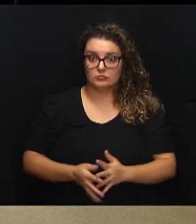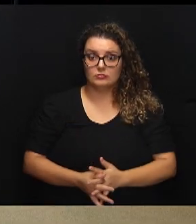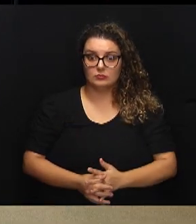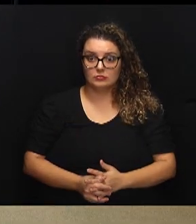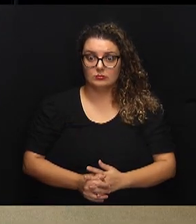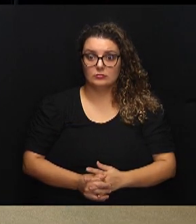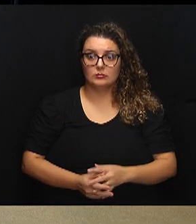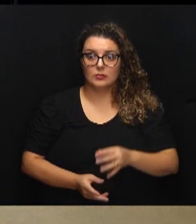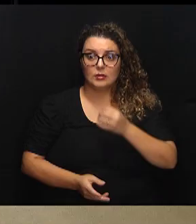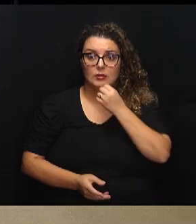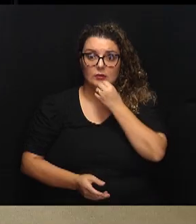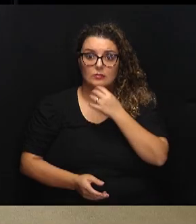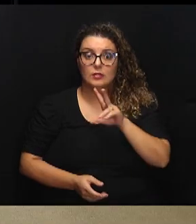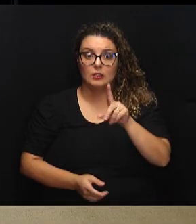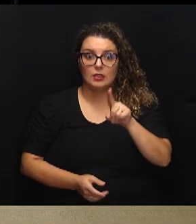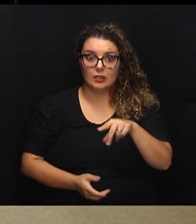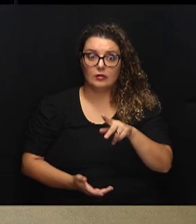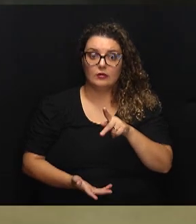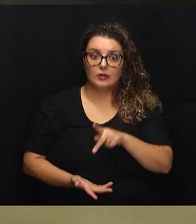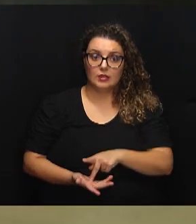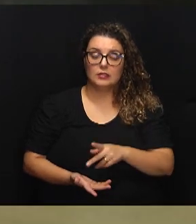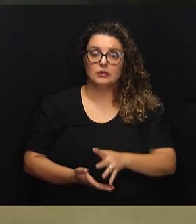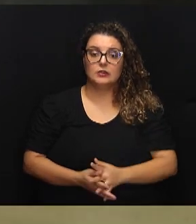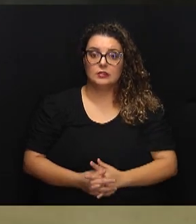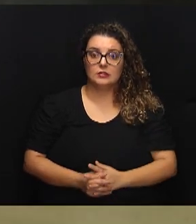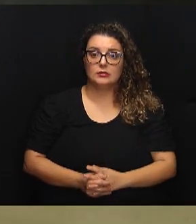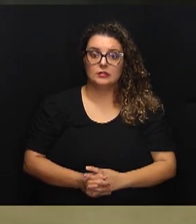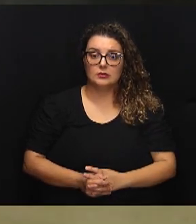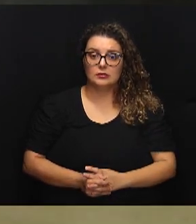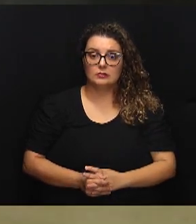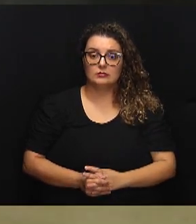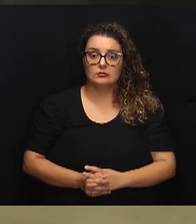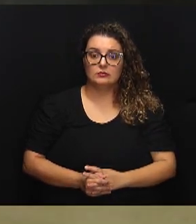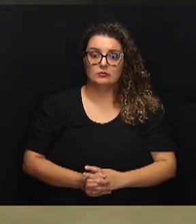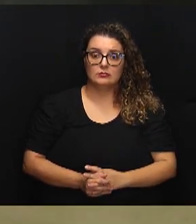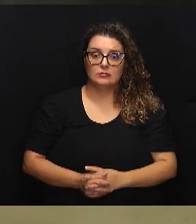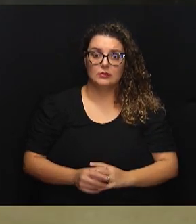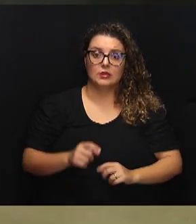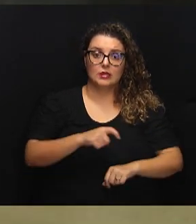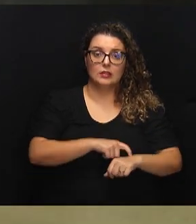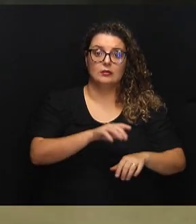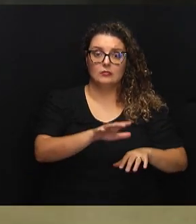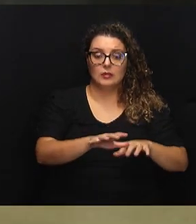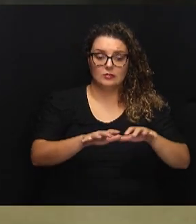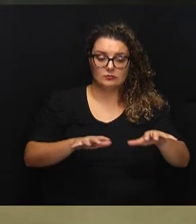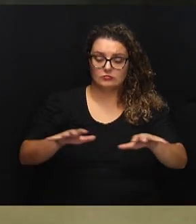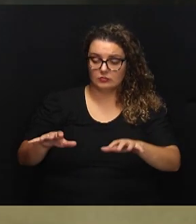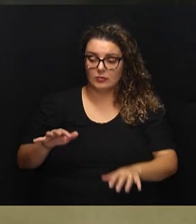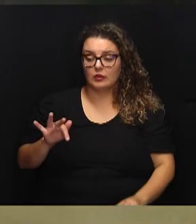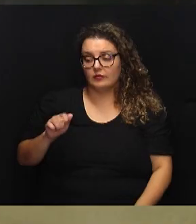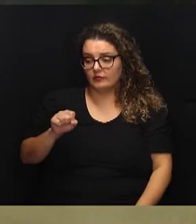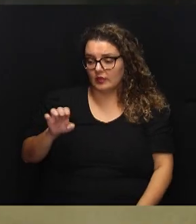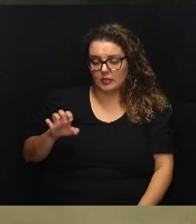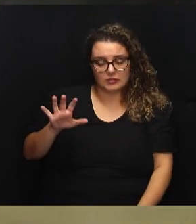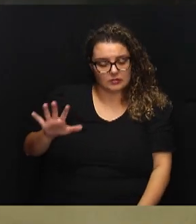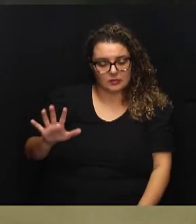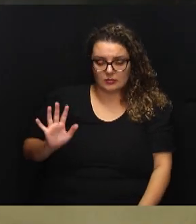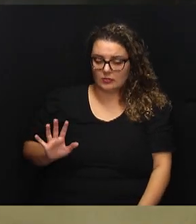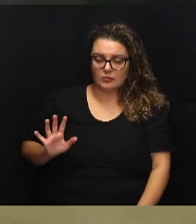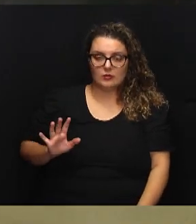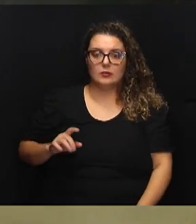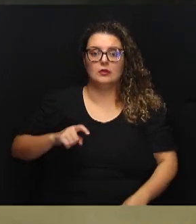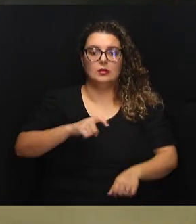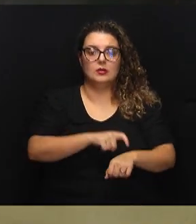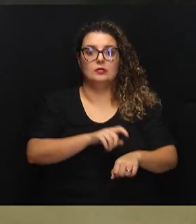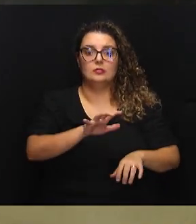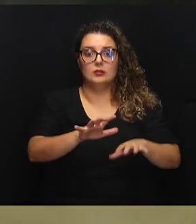Muito bem, é verdade sim, né, então, cada fase é uma fase, cada momento é um momento e é